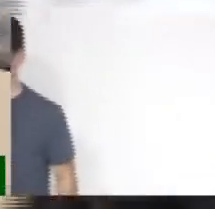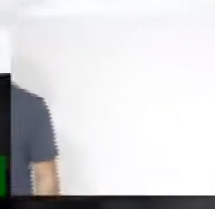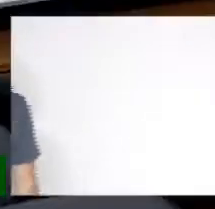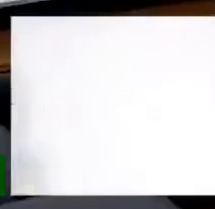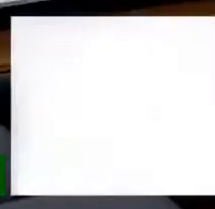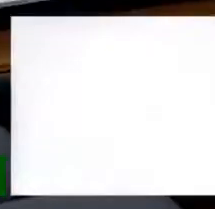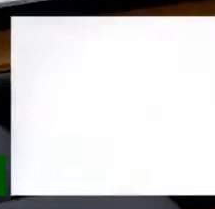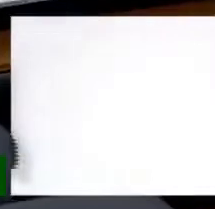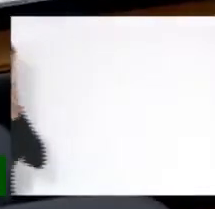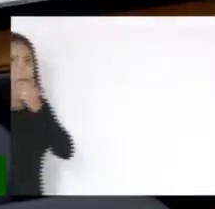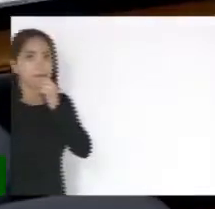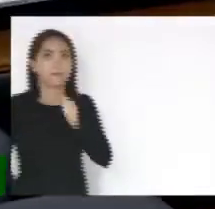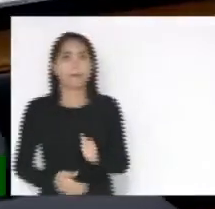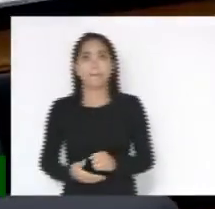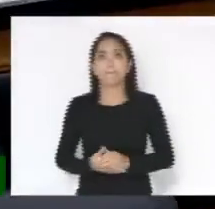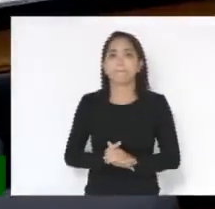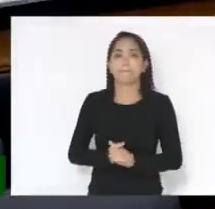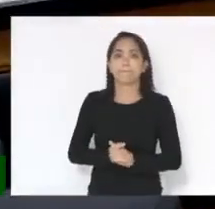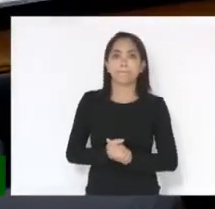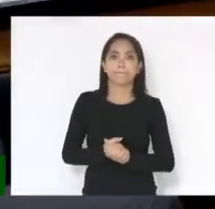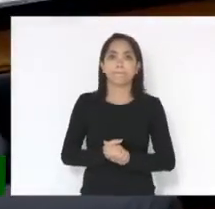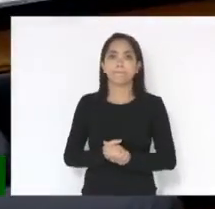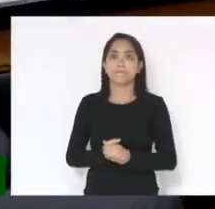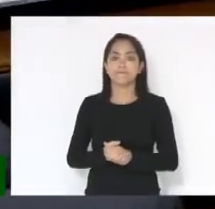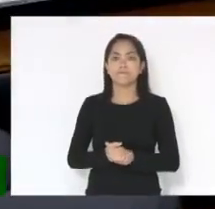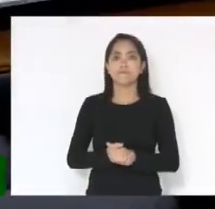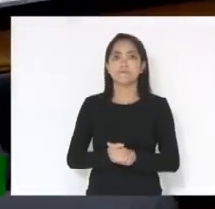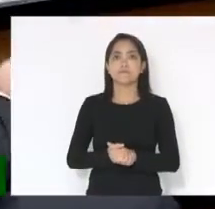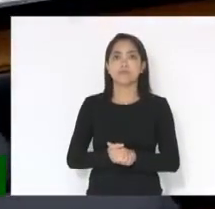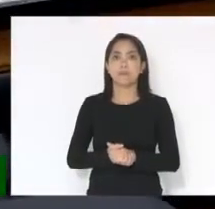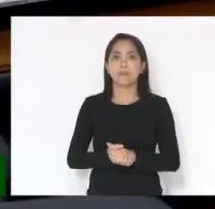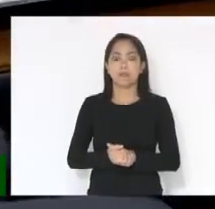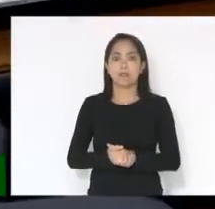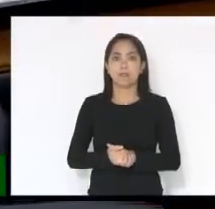Mas é verdade, o que mais tem é mendigo e drogado, nunca vi coisa